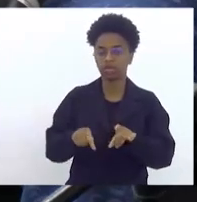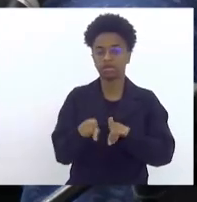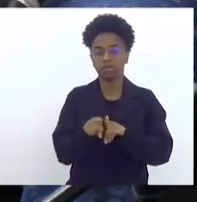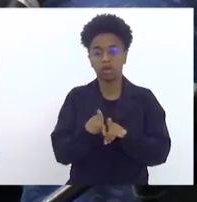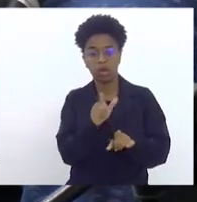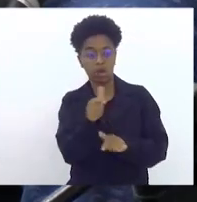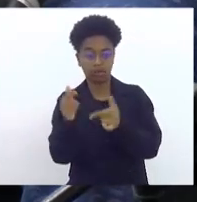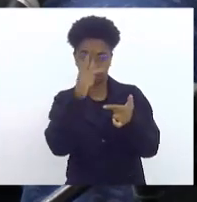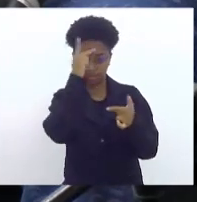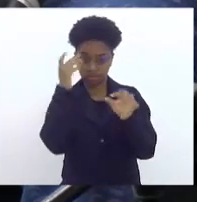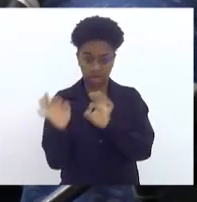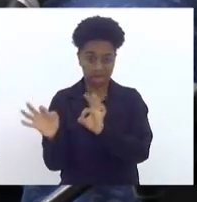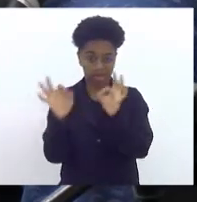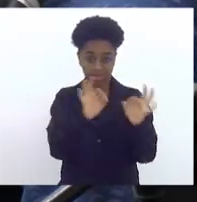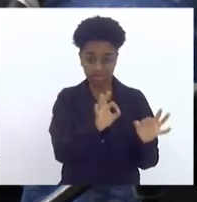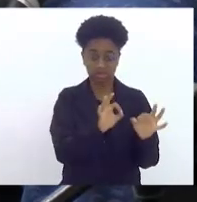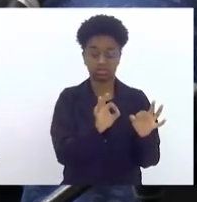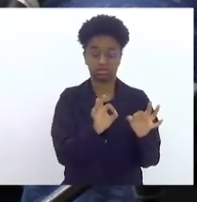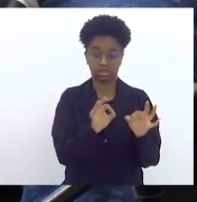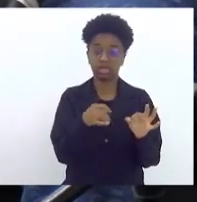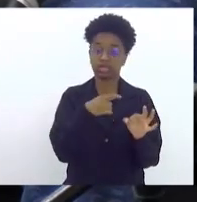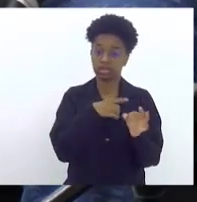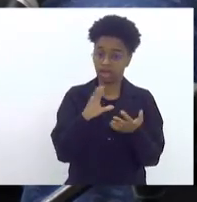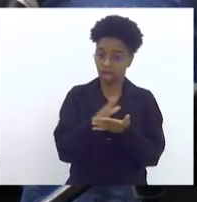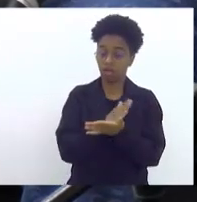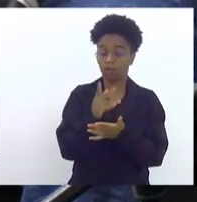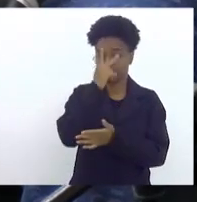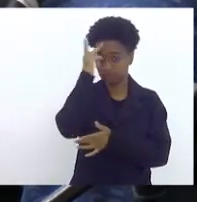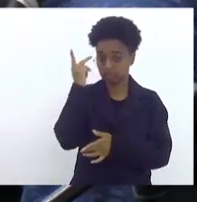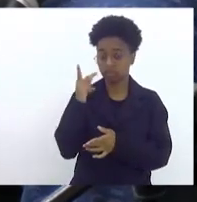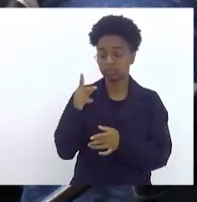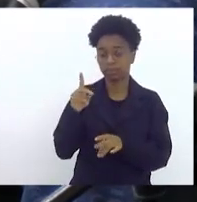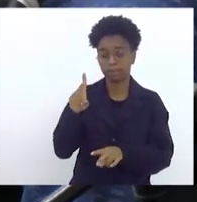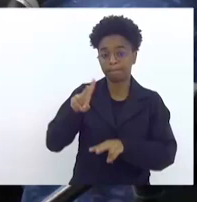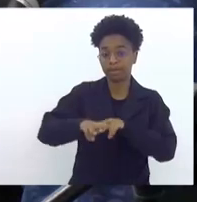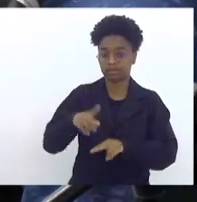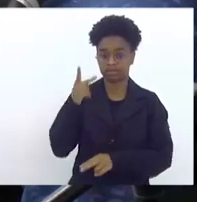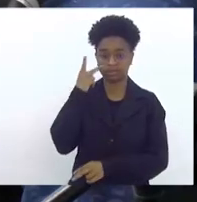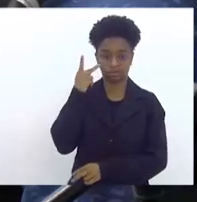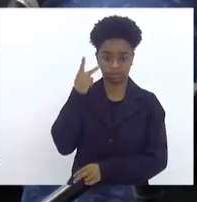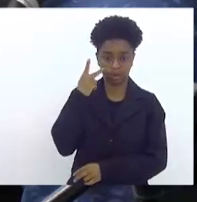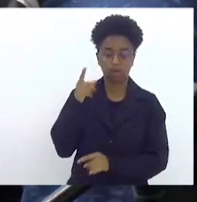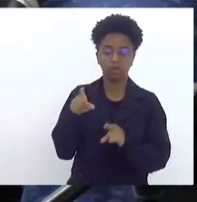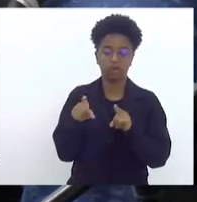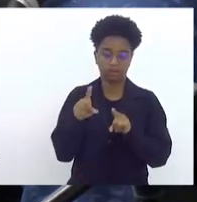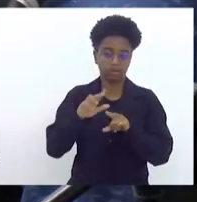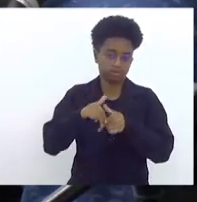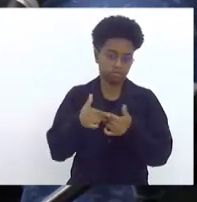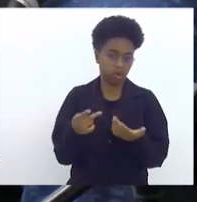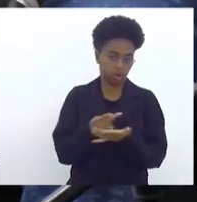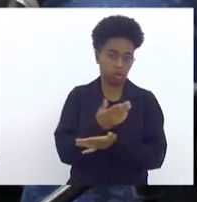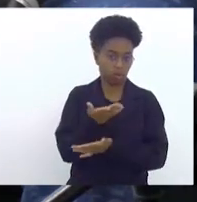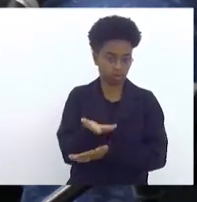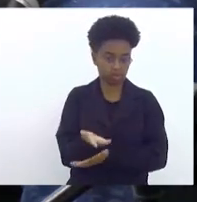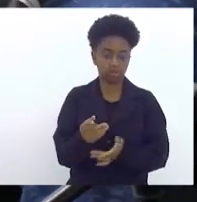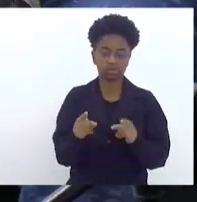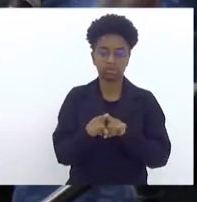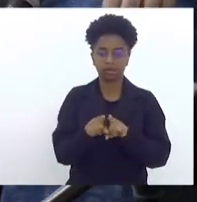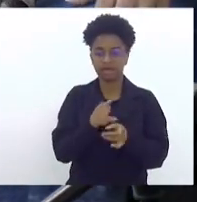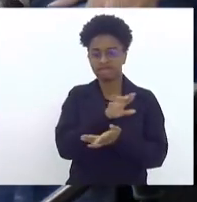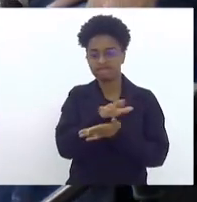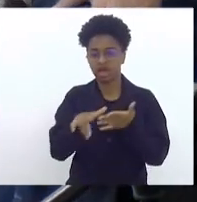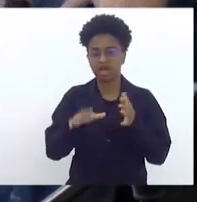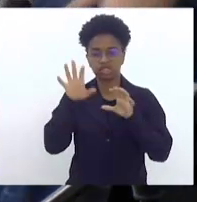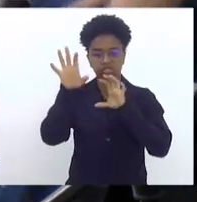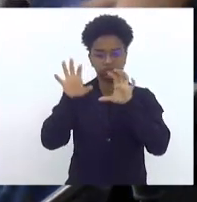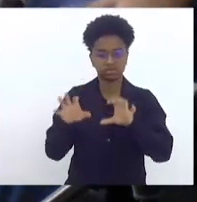de pessoas assistindo já tivemos algumas pessoas presas no Estado de São Paulo processa aí acho que por vários estados